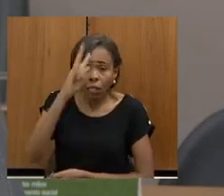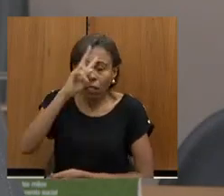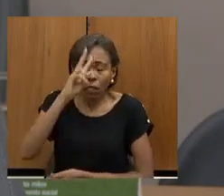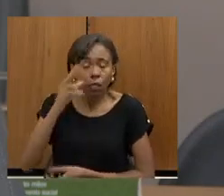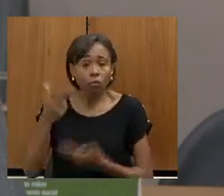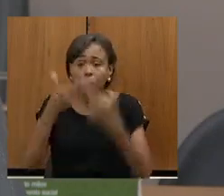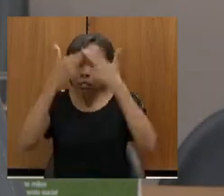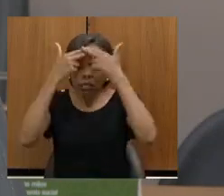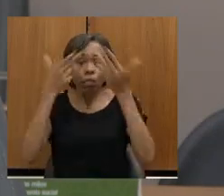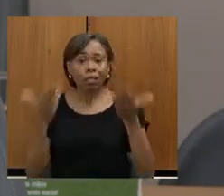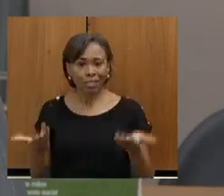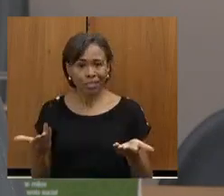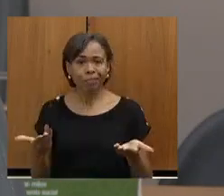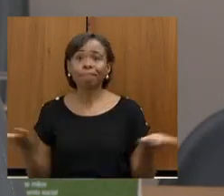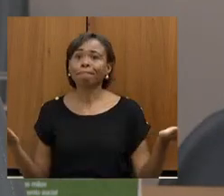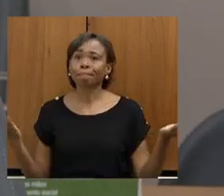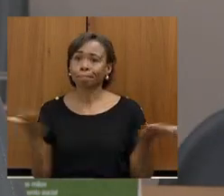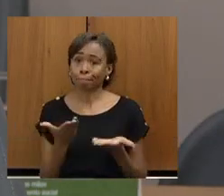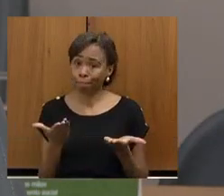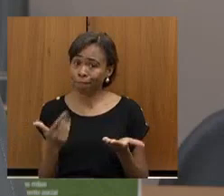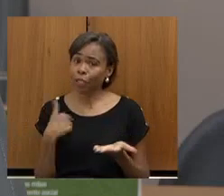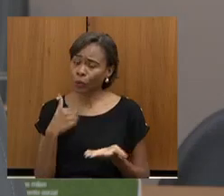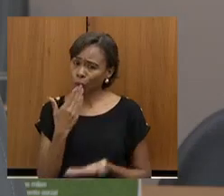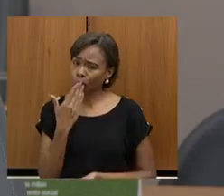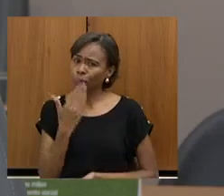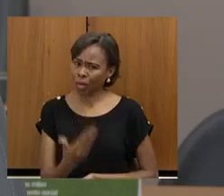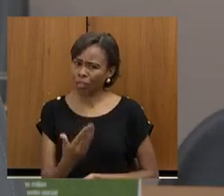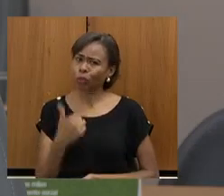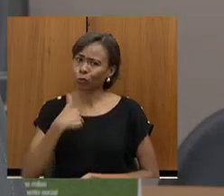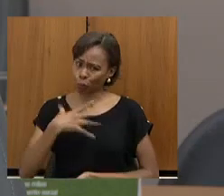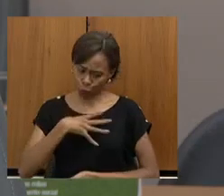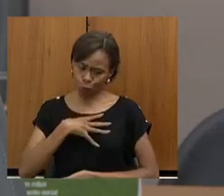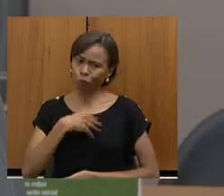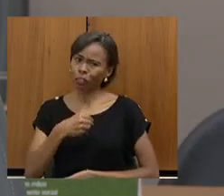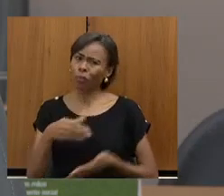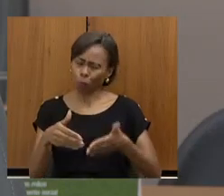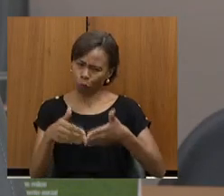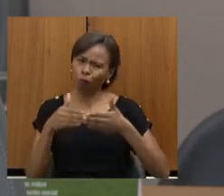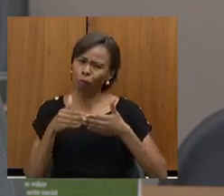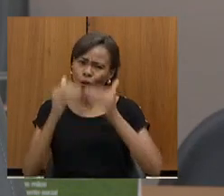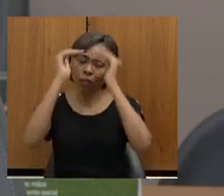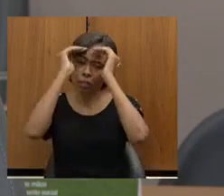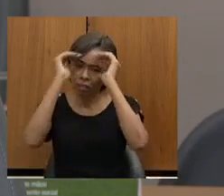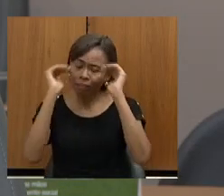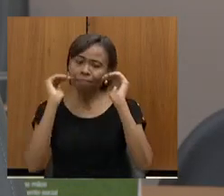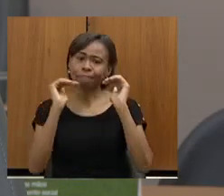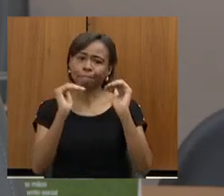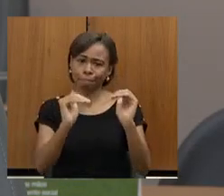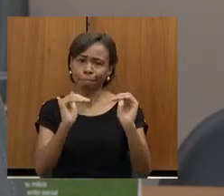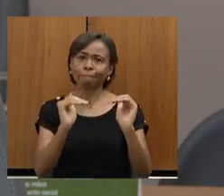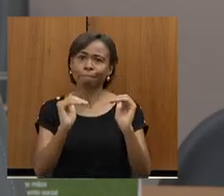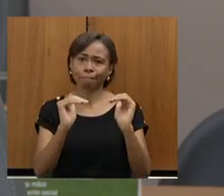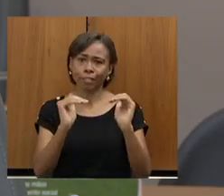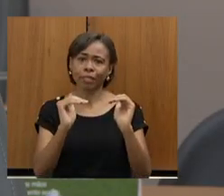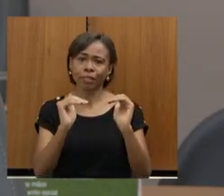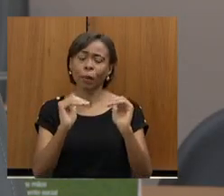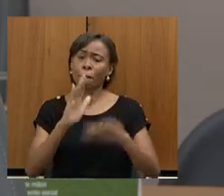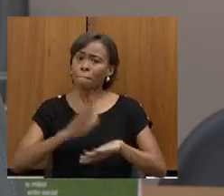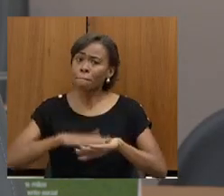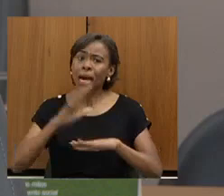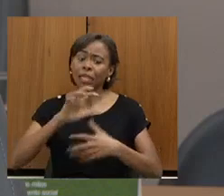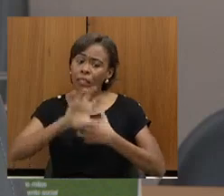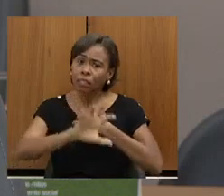O que eu peço hoje é que o meu filho seja respeitado, que haja mais